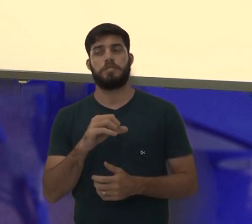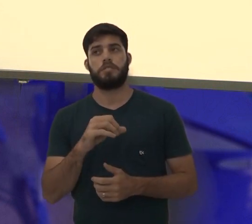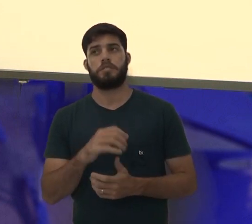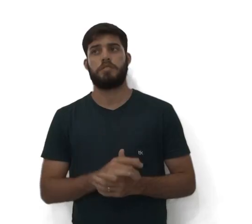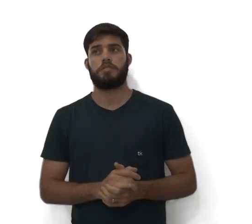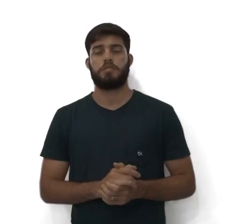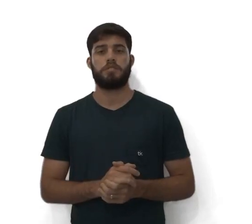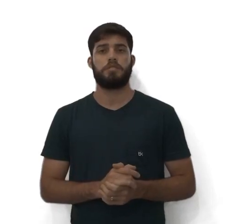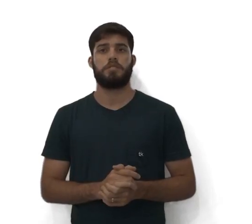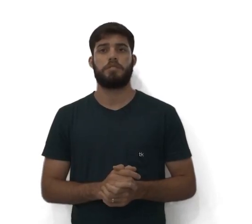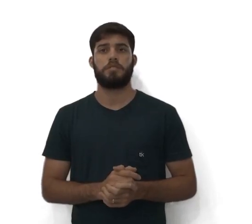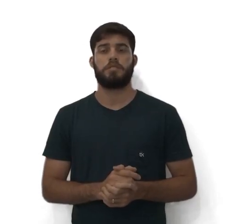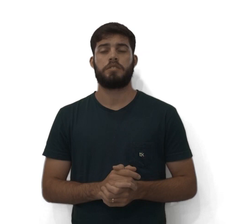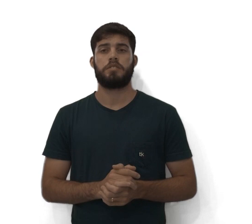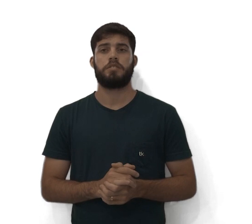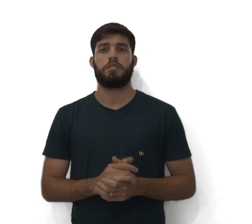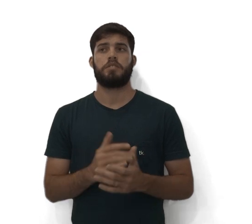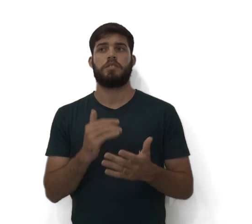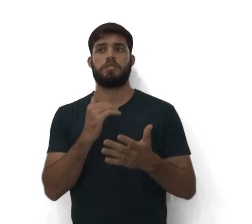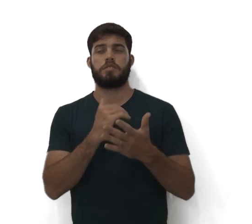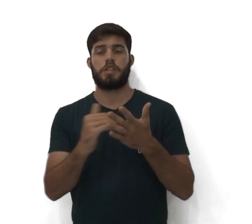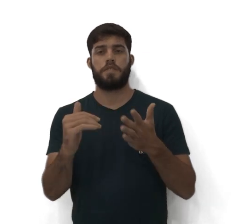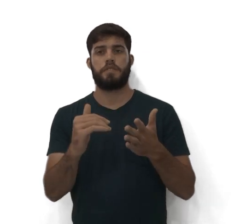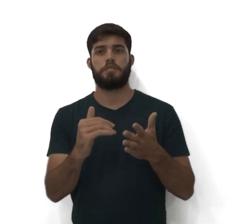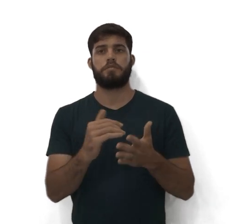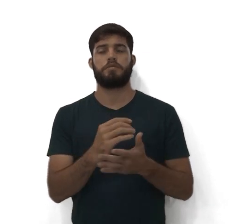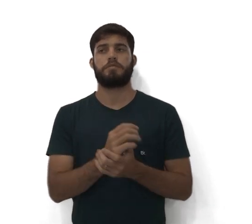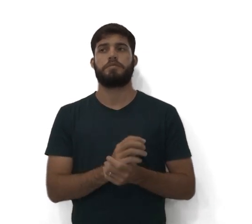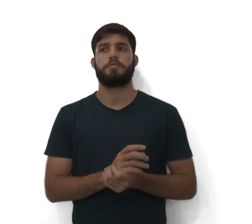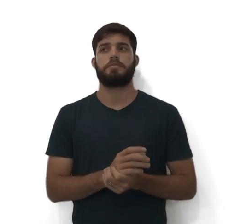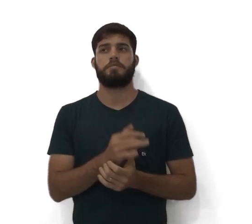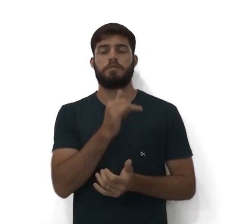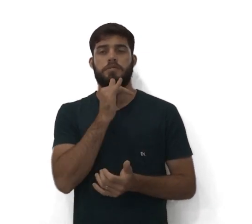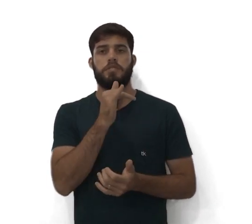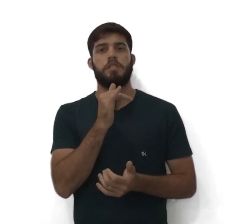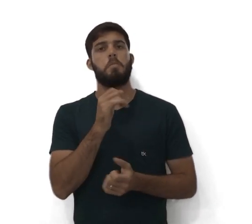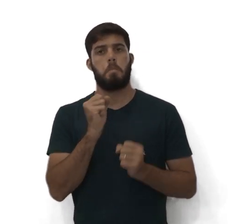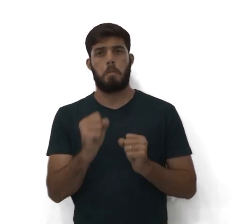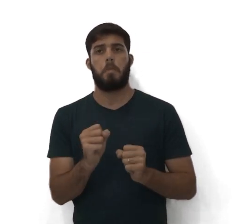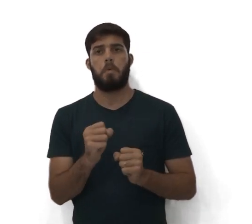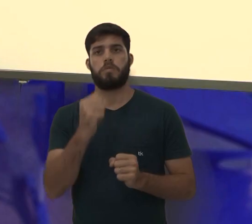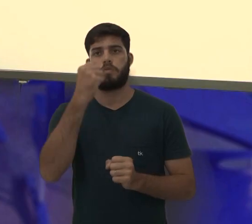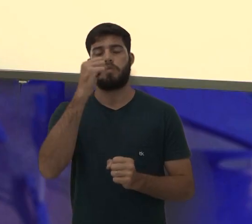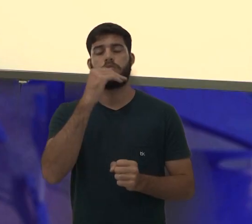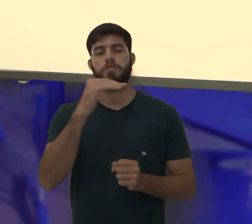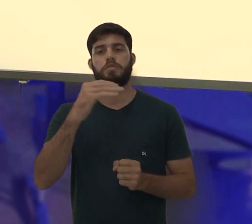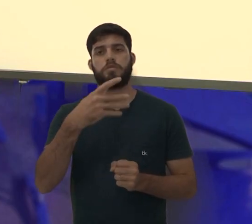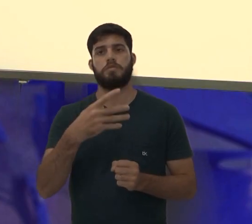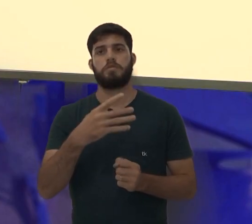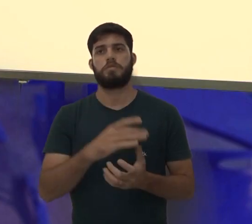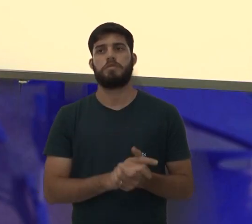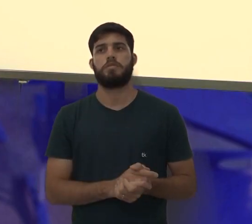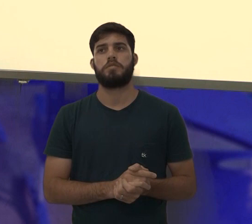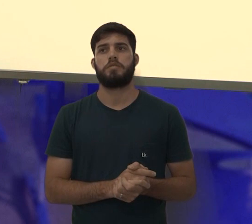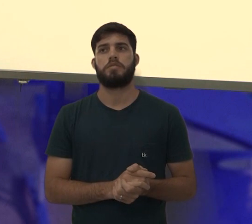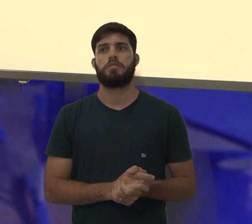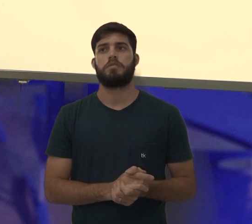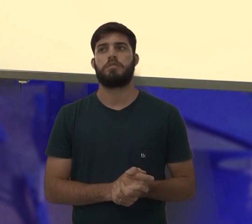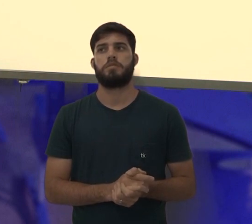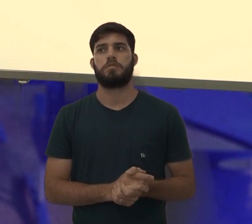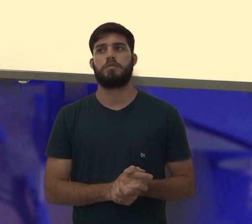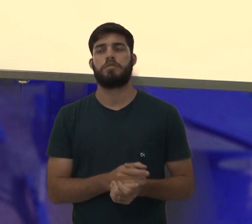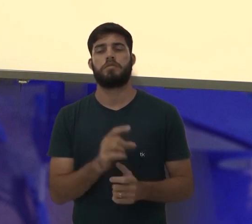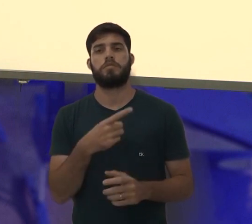expoente fracionário. Dividimos o nosso expoente, né? Porque dá para fazer essa divisão, 8 por 4.